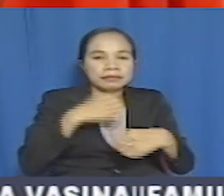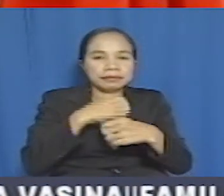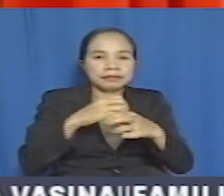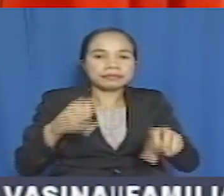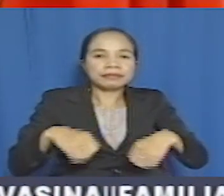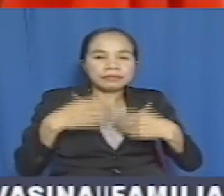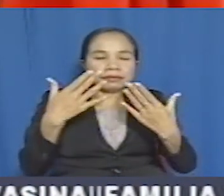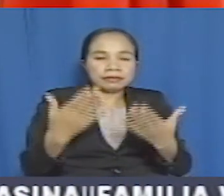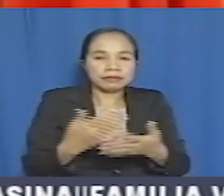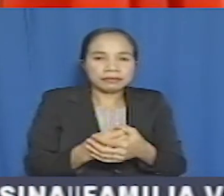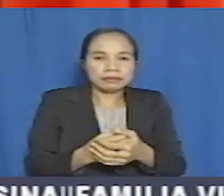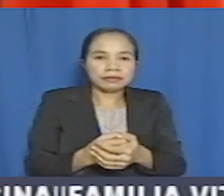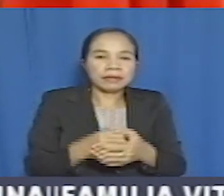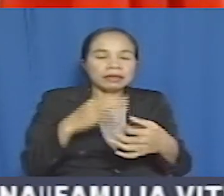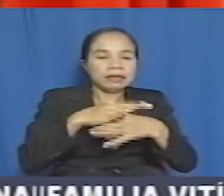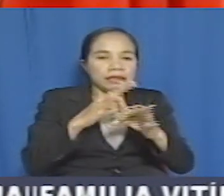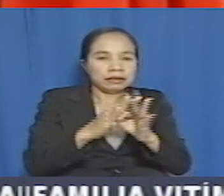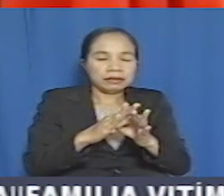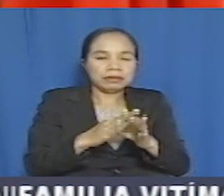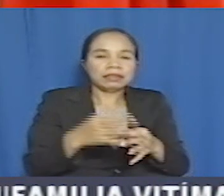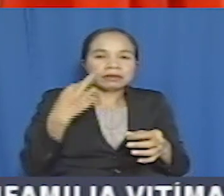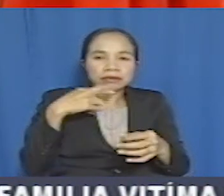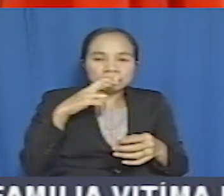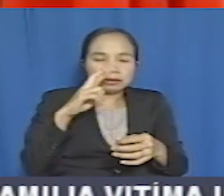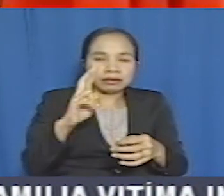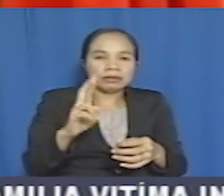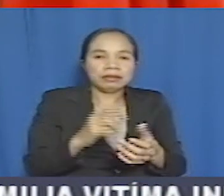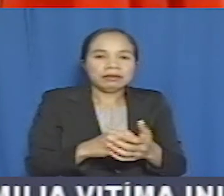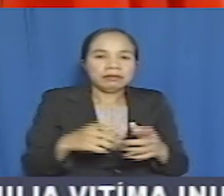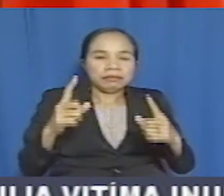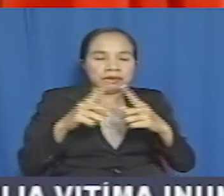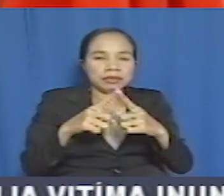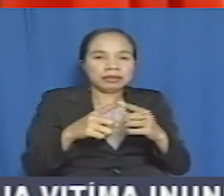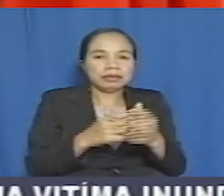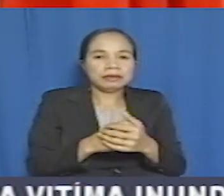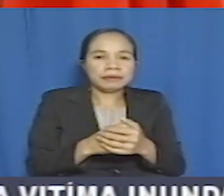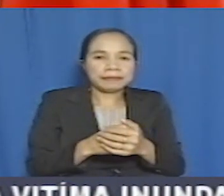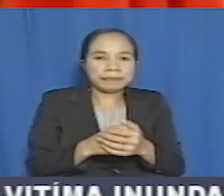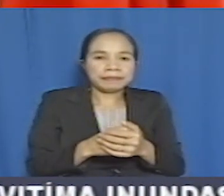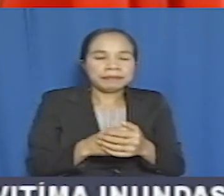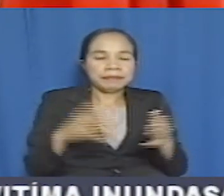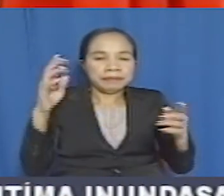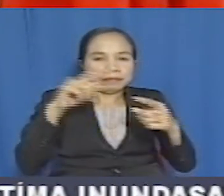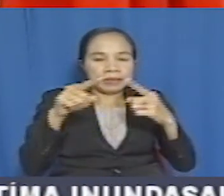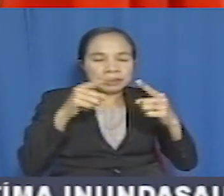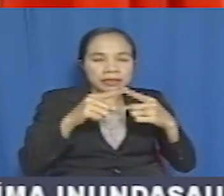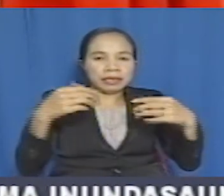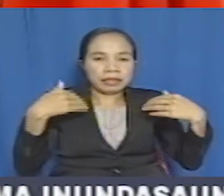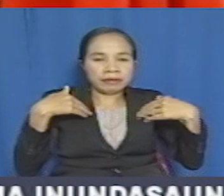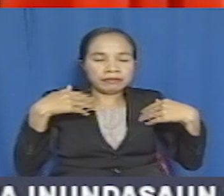bele hadia nga for solução ba itenia instalação ba hira e problema ba husu